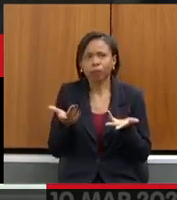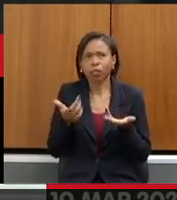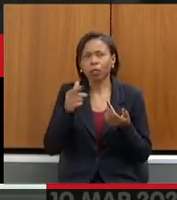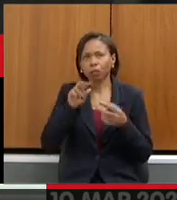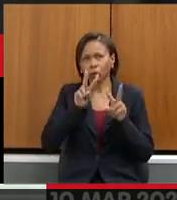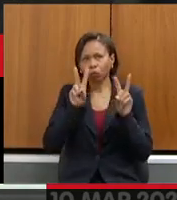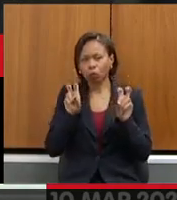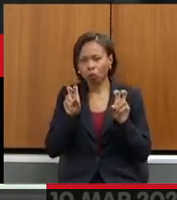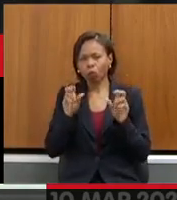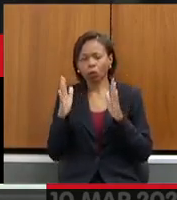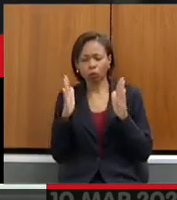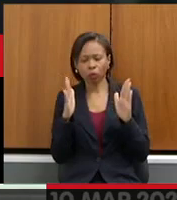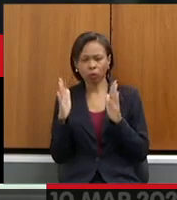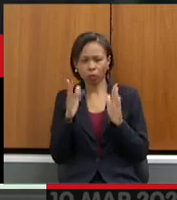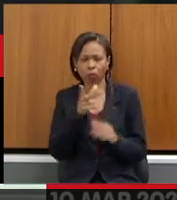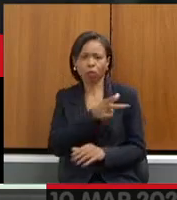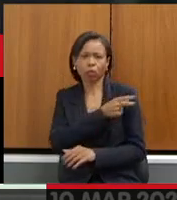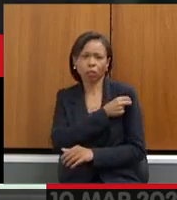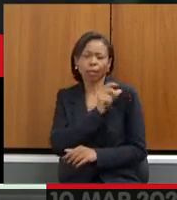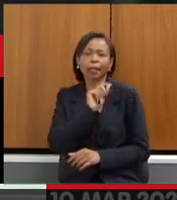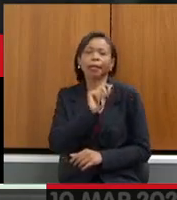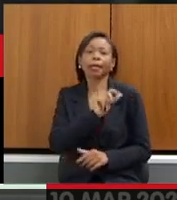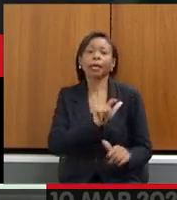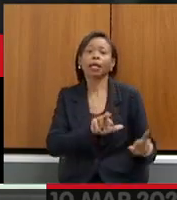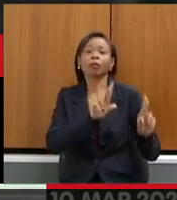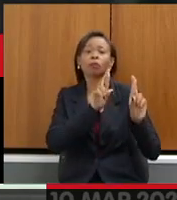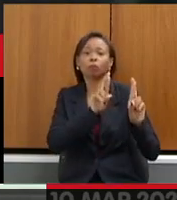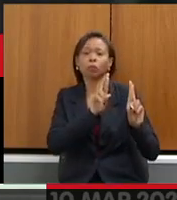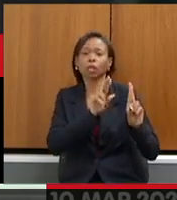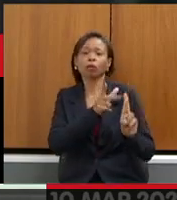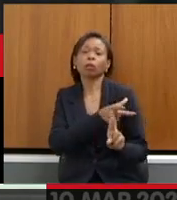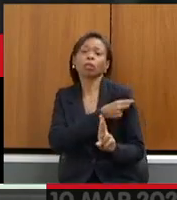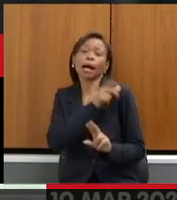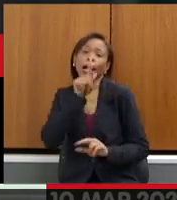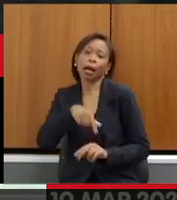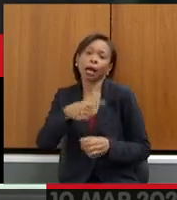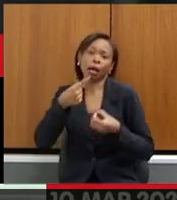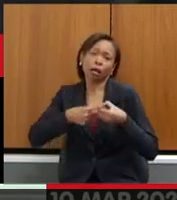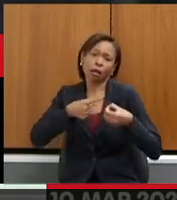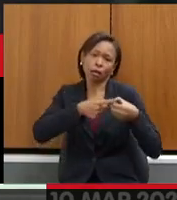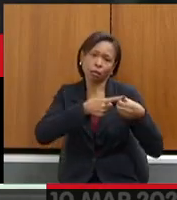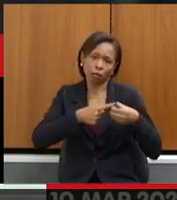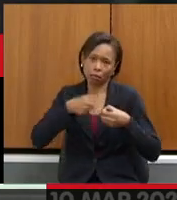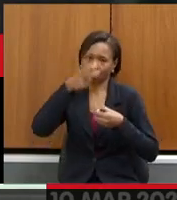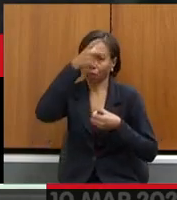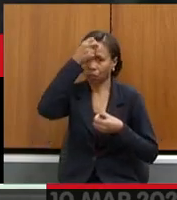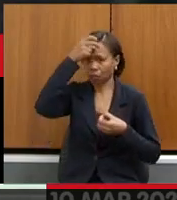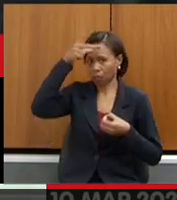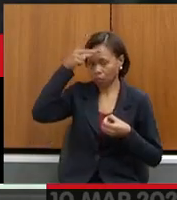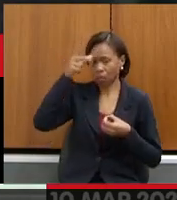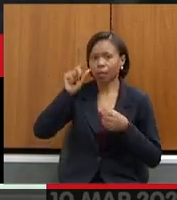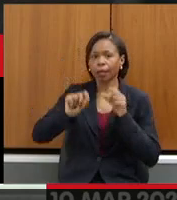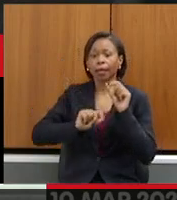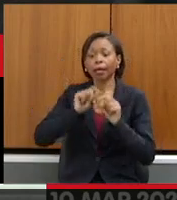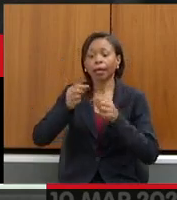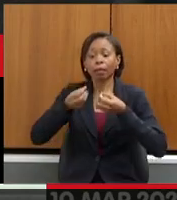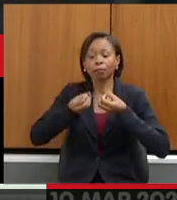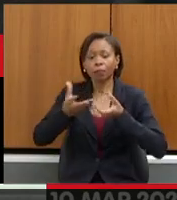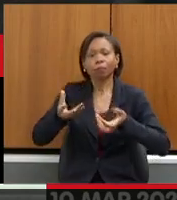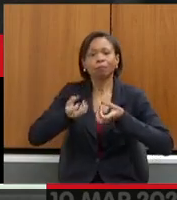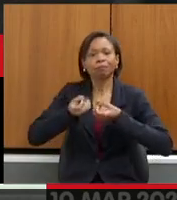que quem operacionalize a vacinação são os municípios quem fornece os dados das pessoas que foram vacinadas